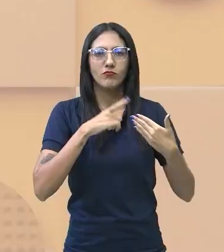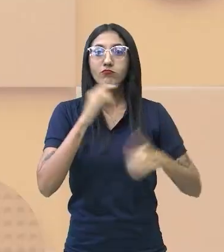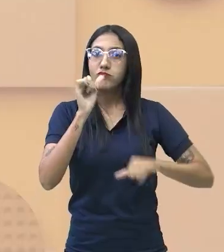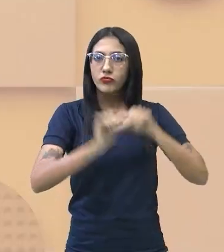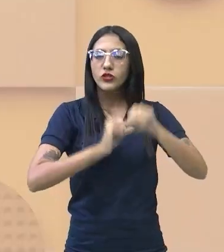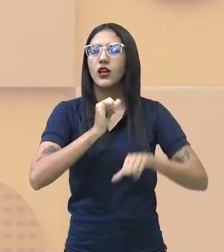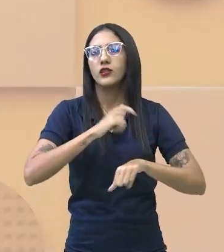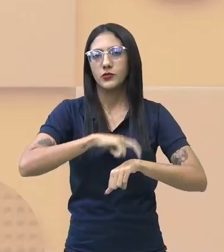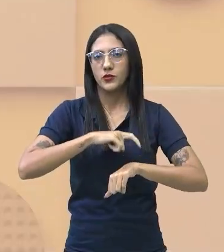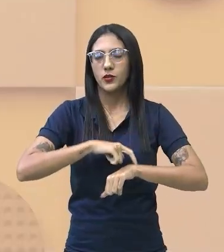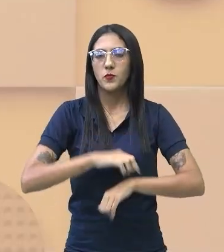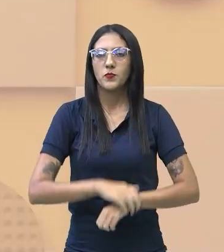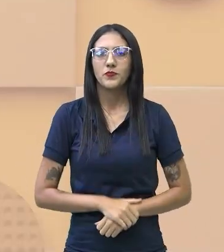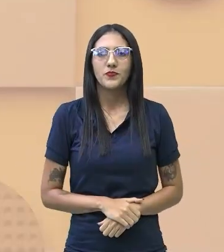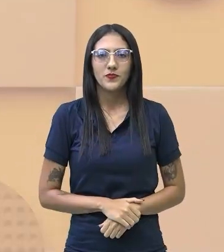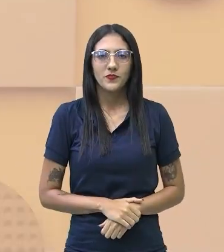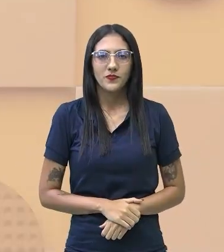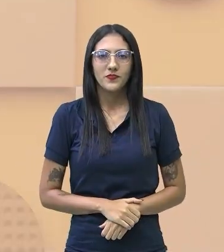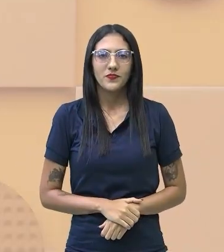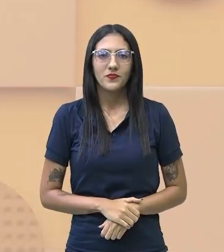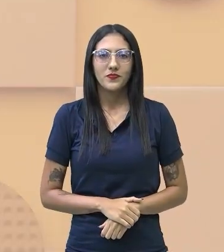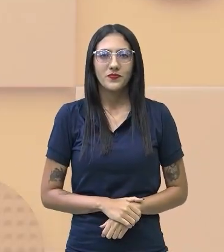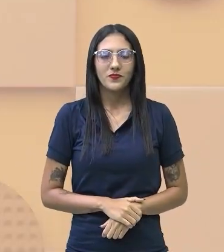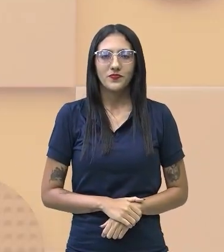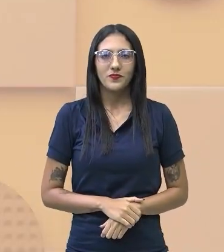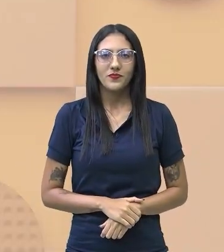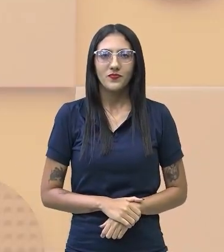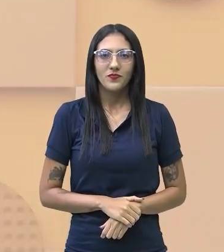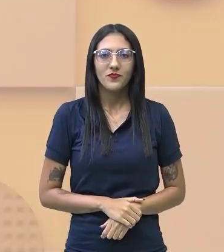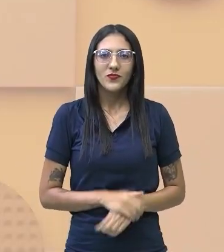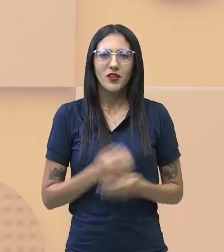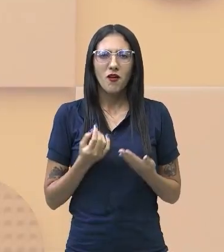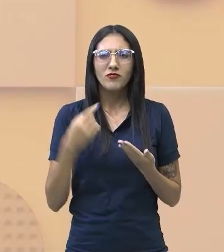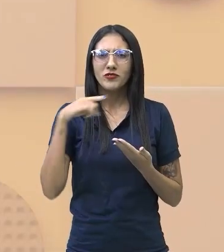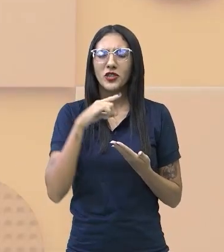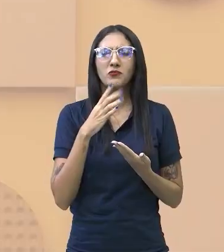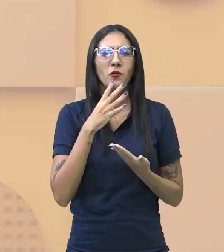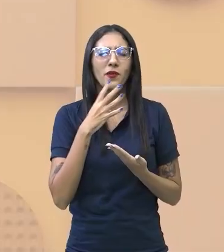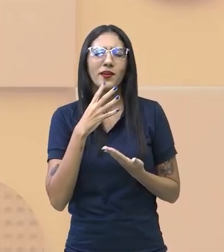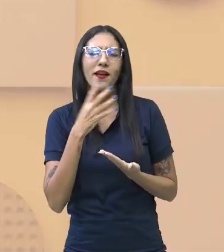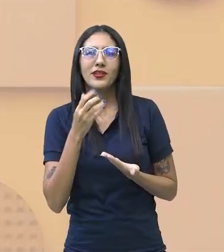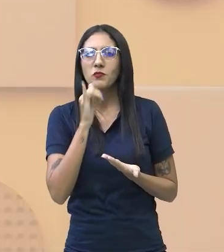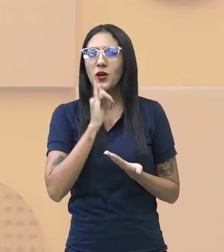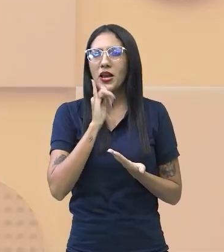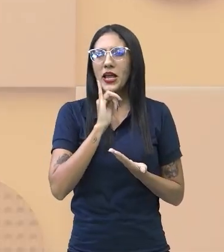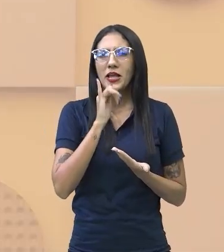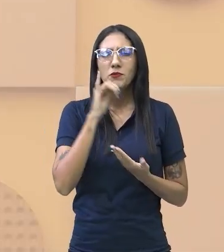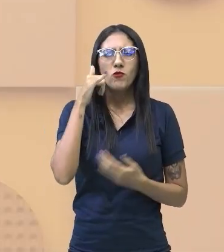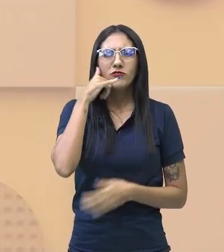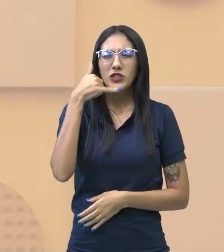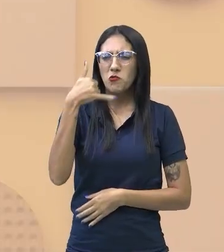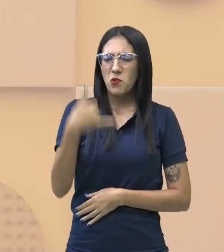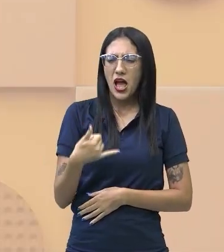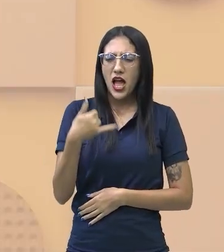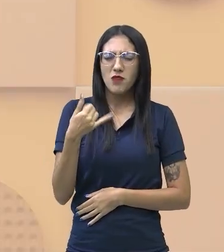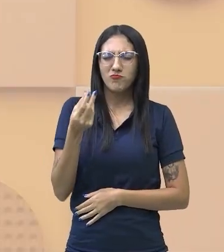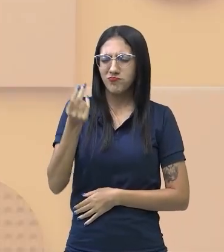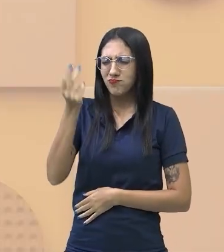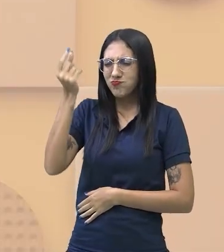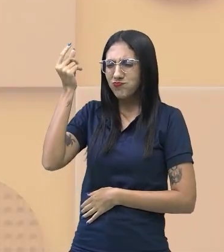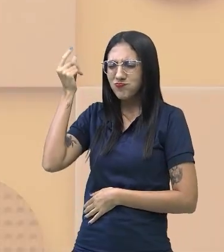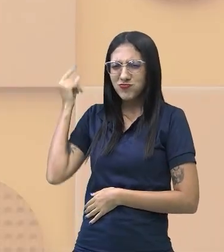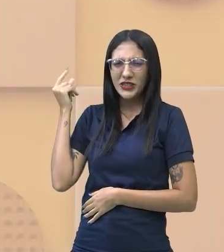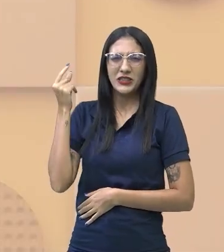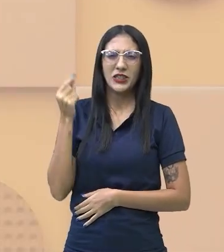Se vocês nem sabem o que, né, essa parte aí que eu falei agorinha para vocês sobre o tijolão, era um